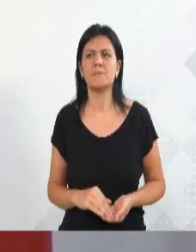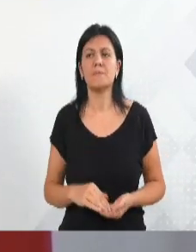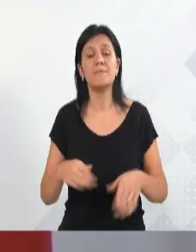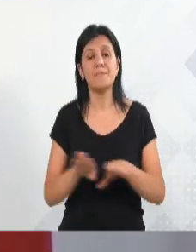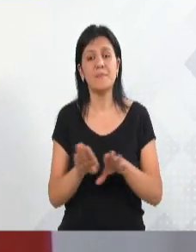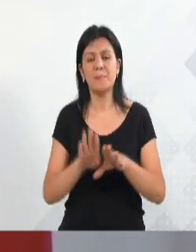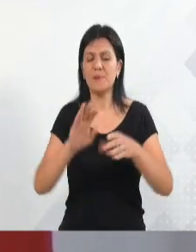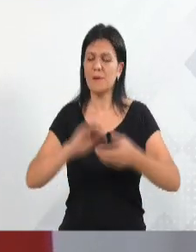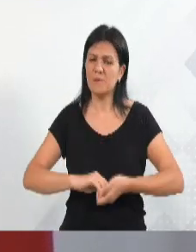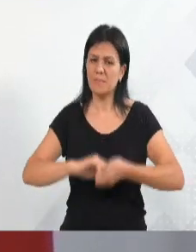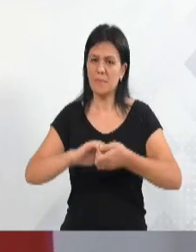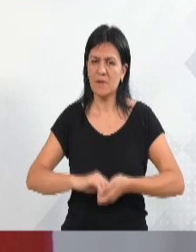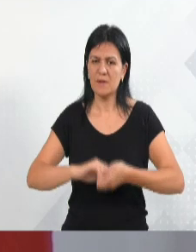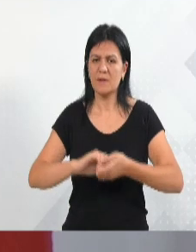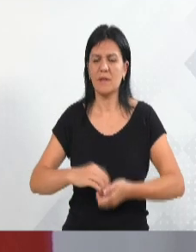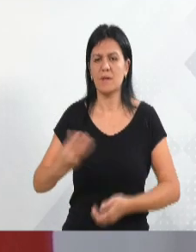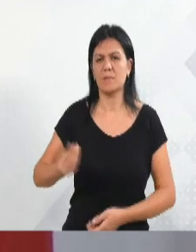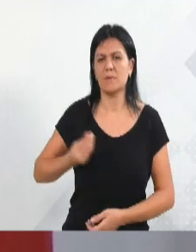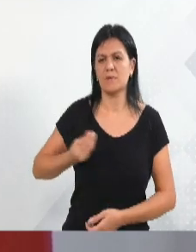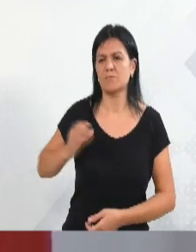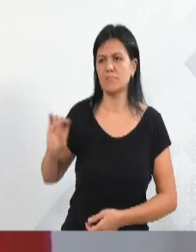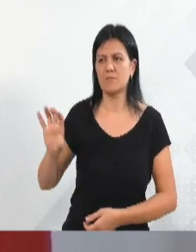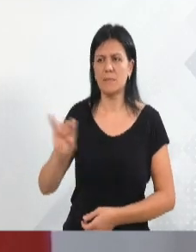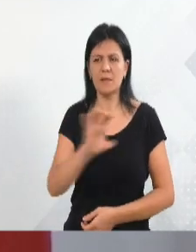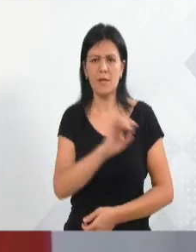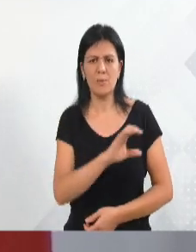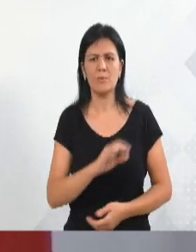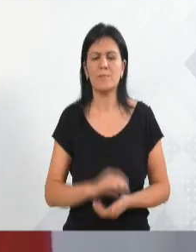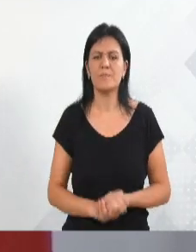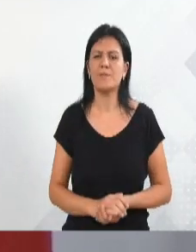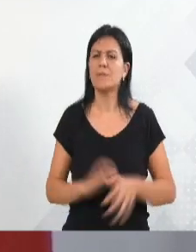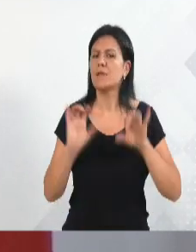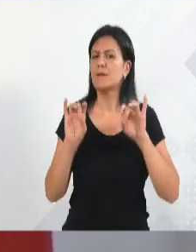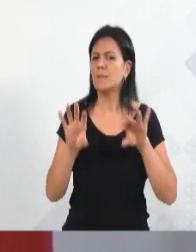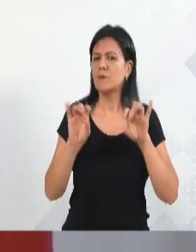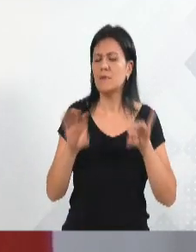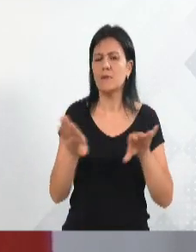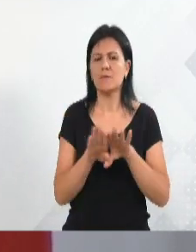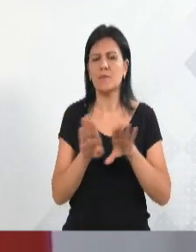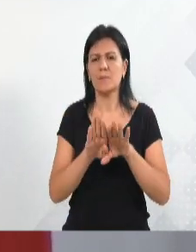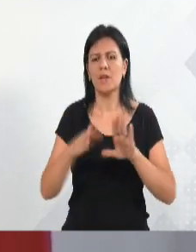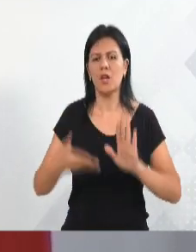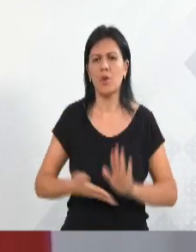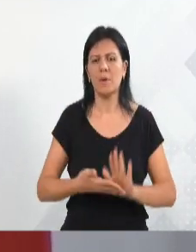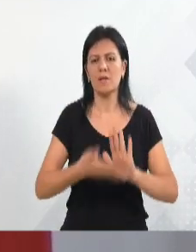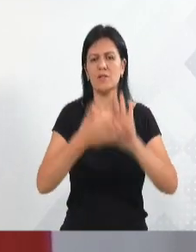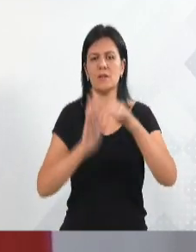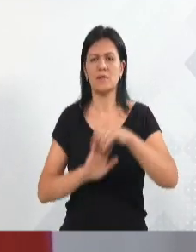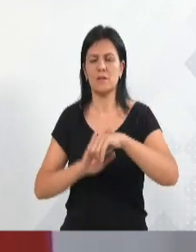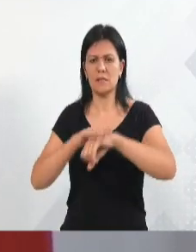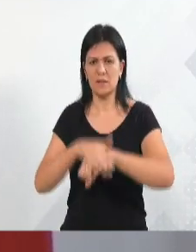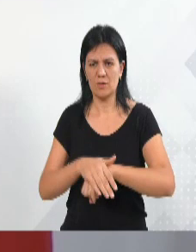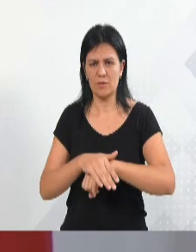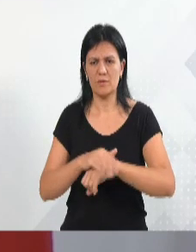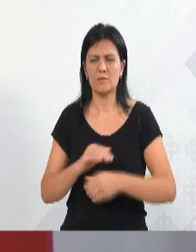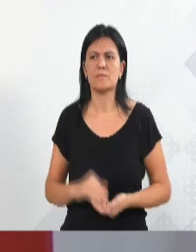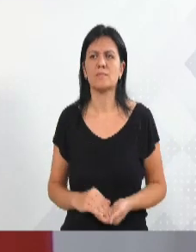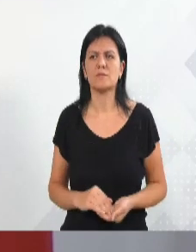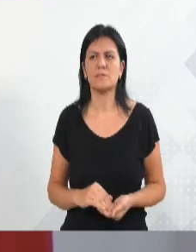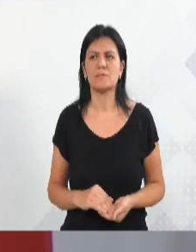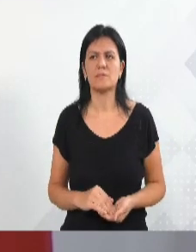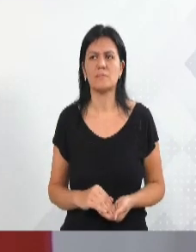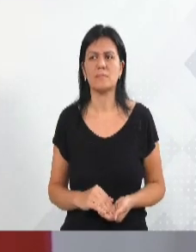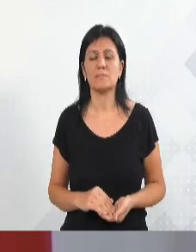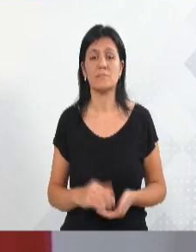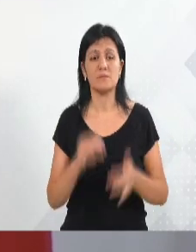Quero cumprimentar a todos aqui presentes, em especial aqui aos homenageados desta noite, e dizer